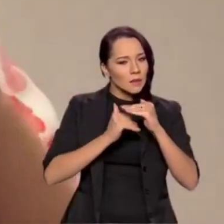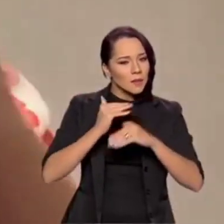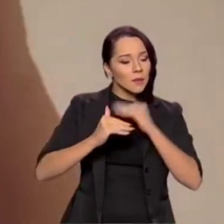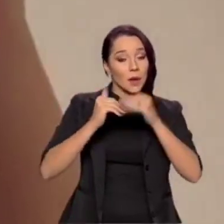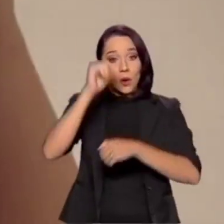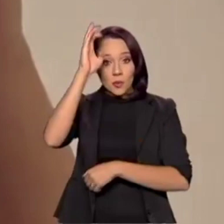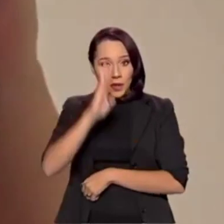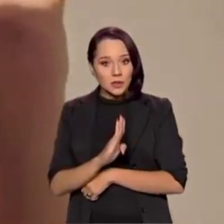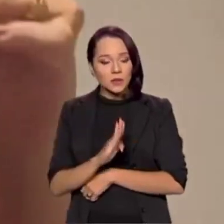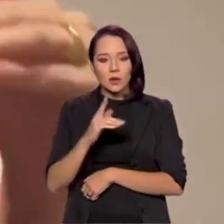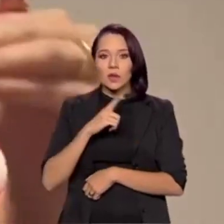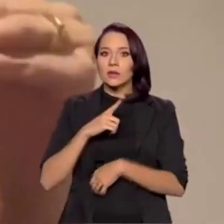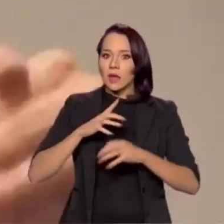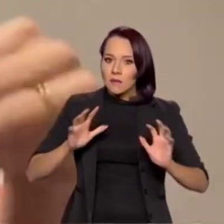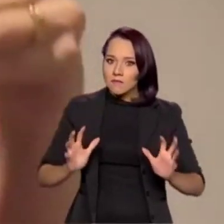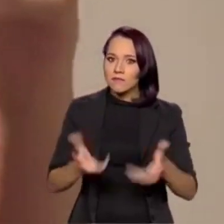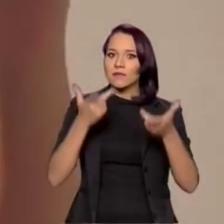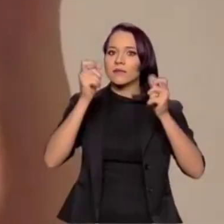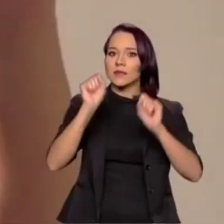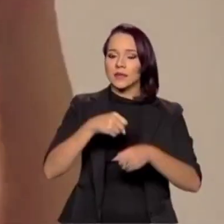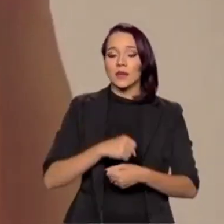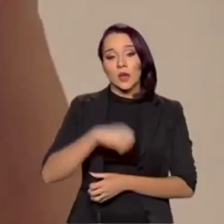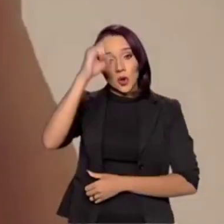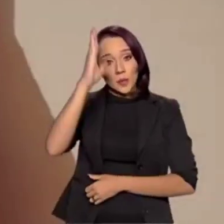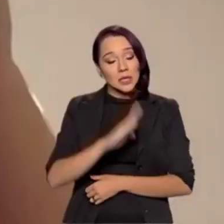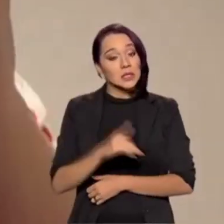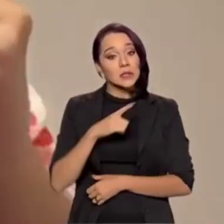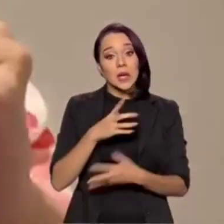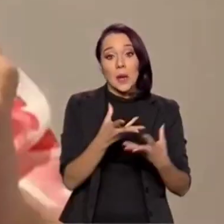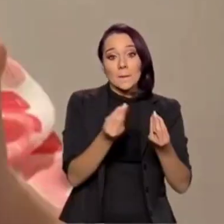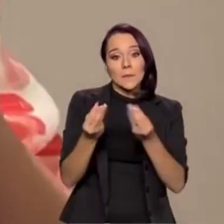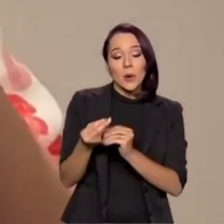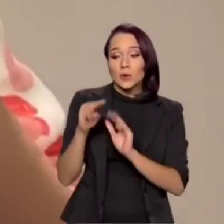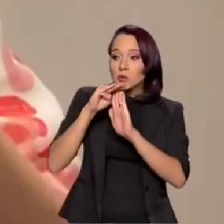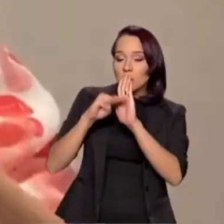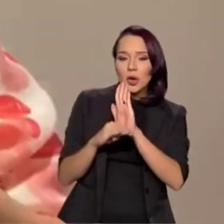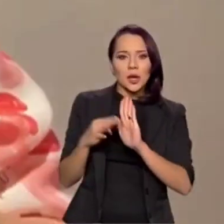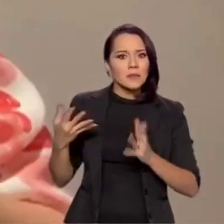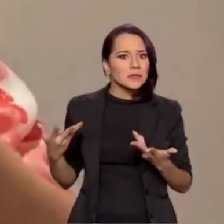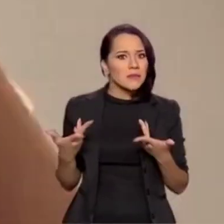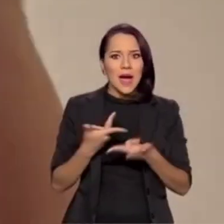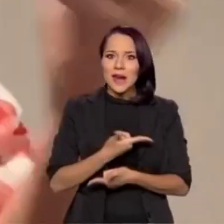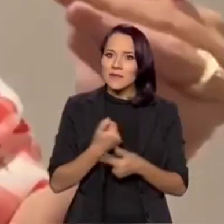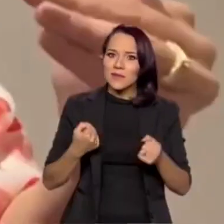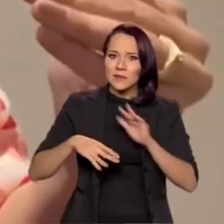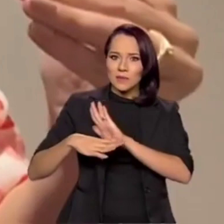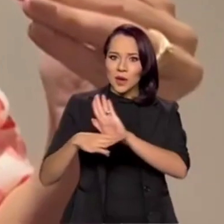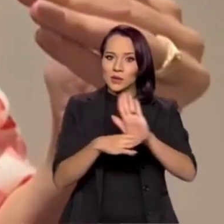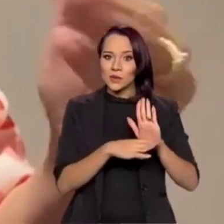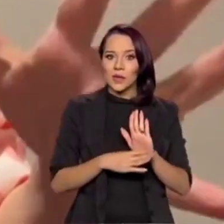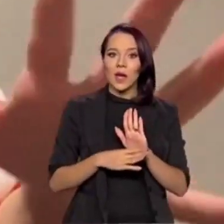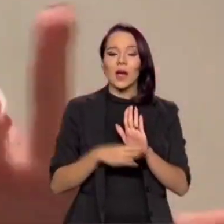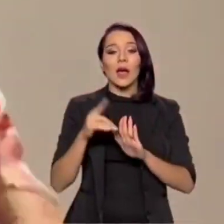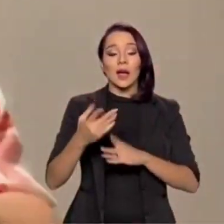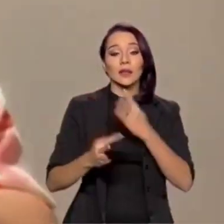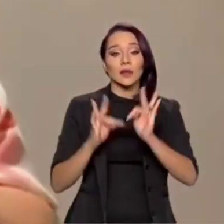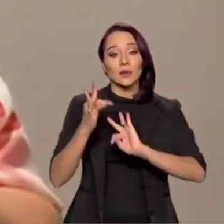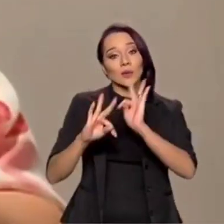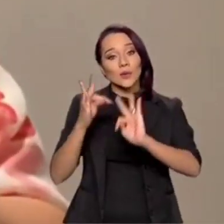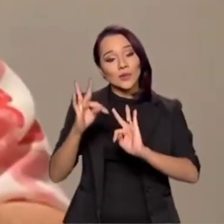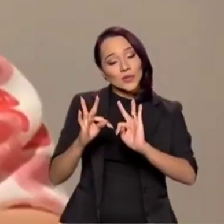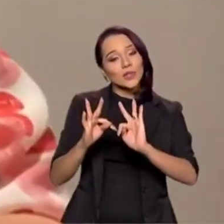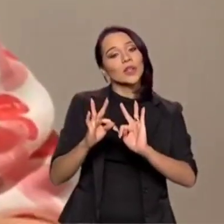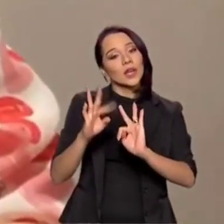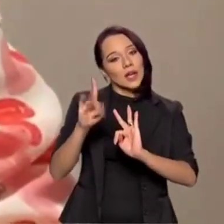o Brasil tem fomento sim, o Brasil tem muitos programas maravilhosos para ajudar a tecnologia